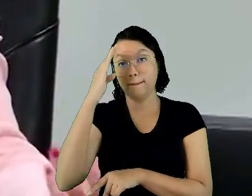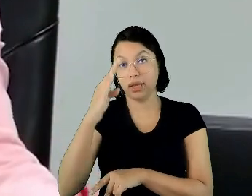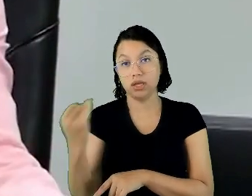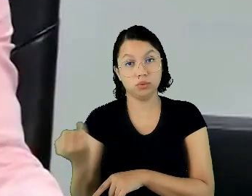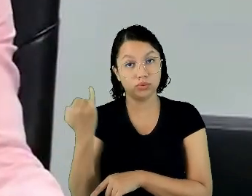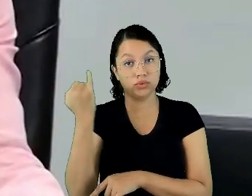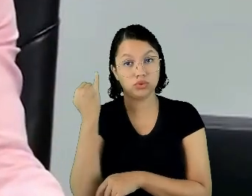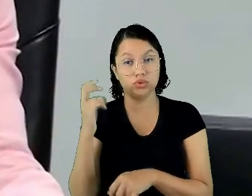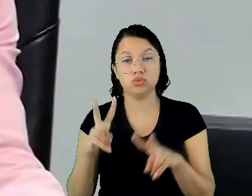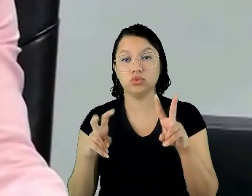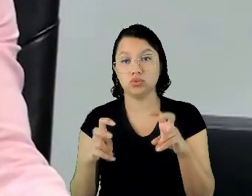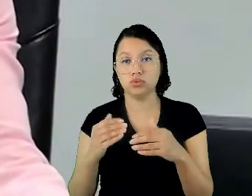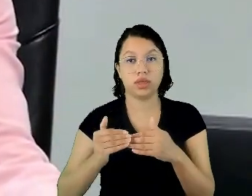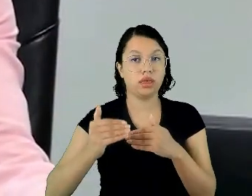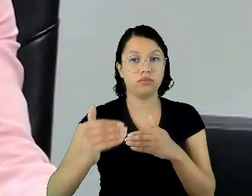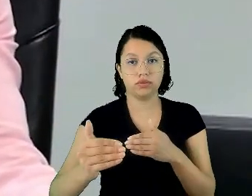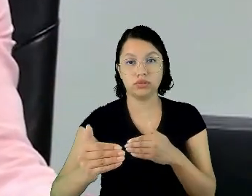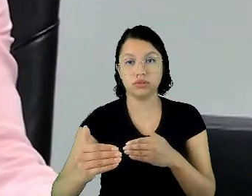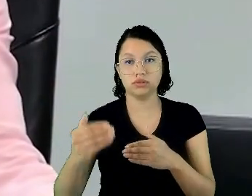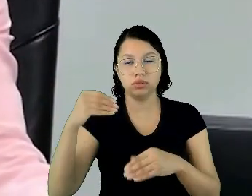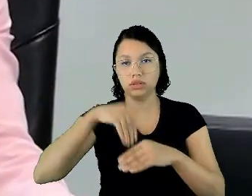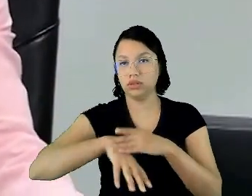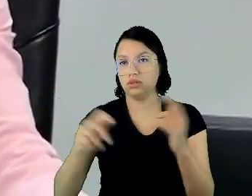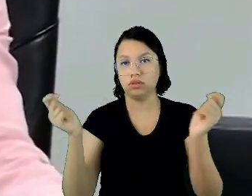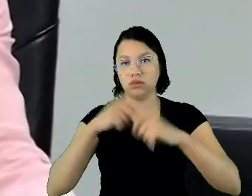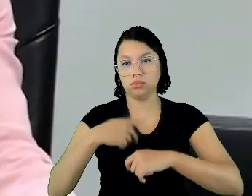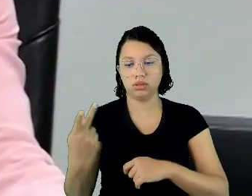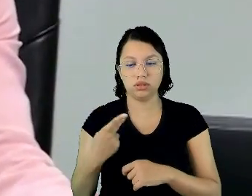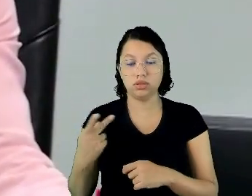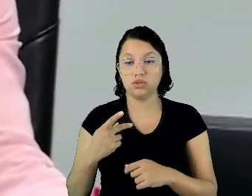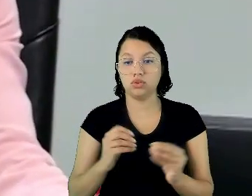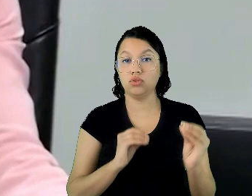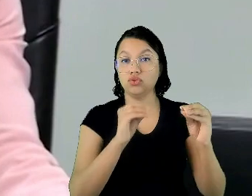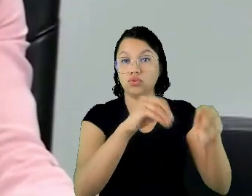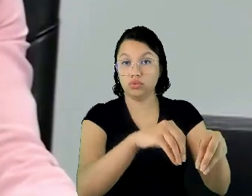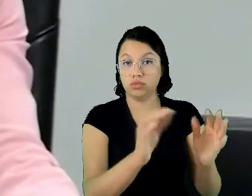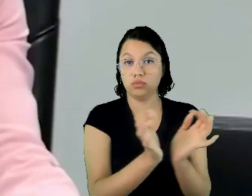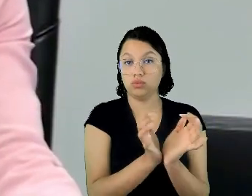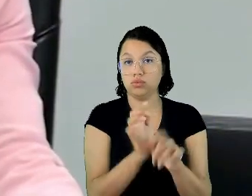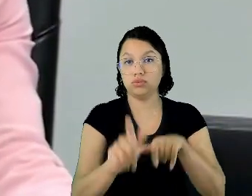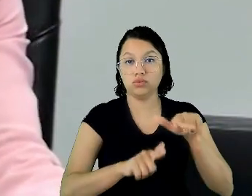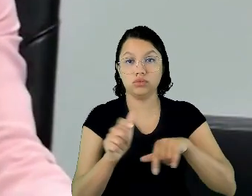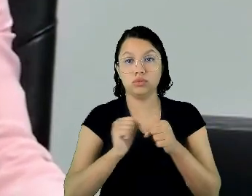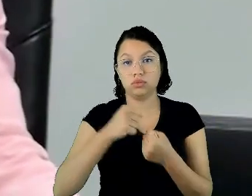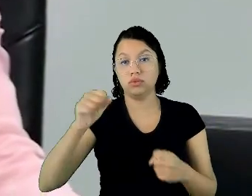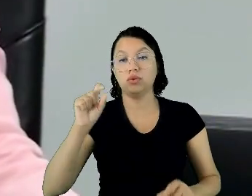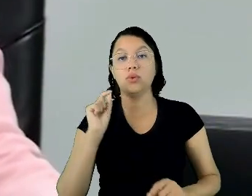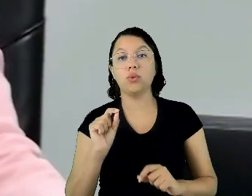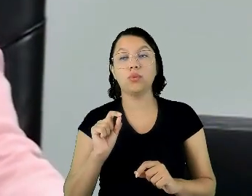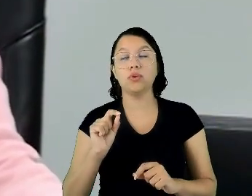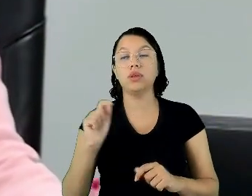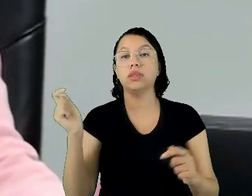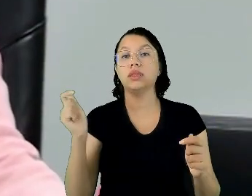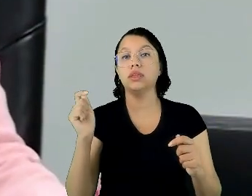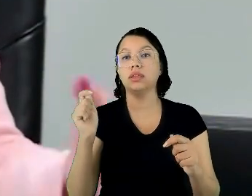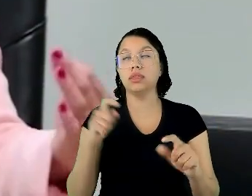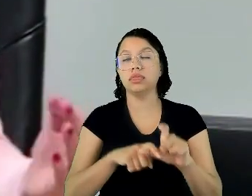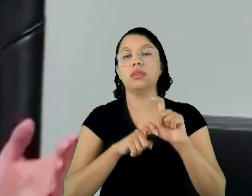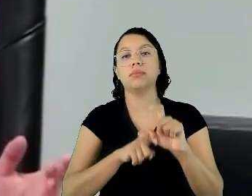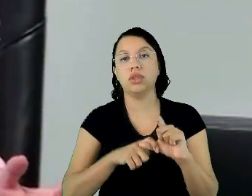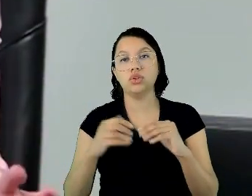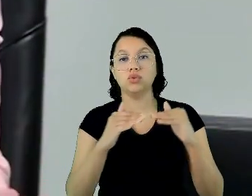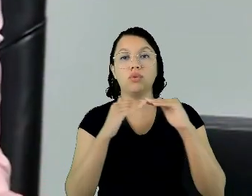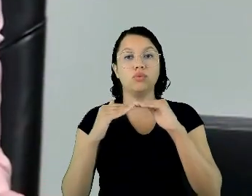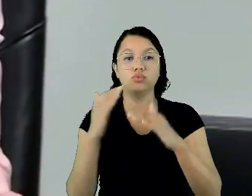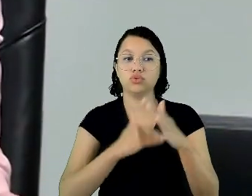e jogando para o grupo de trabalho maior aquilo que depende de um consenso aí de todos os envolvidos, mas é uma